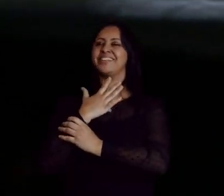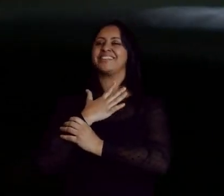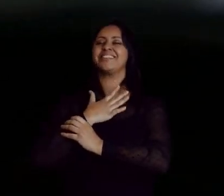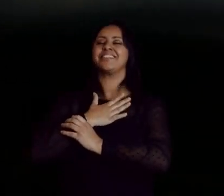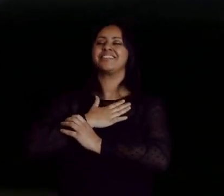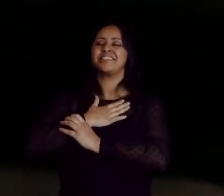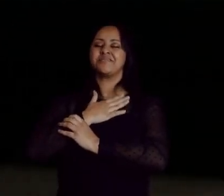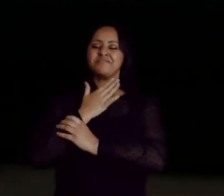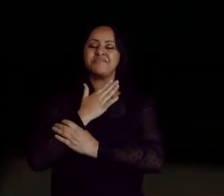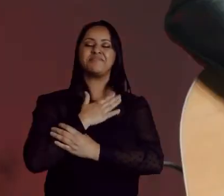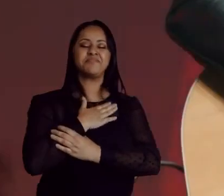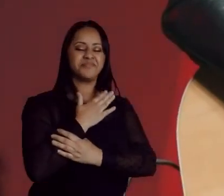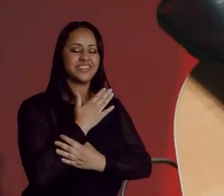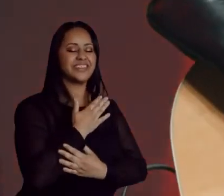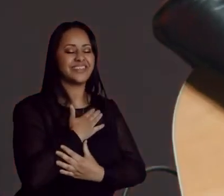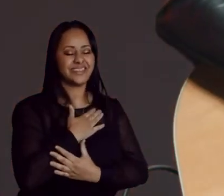Para